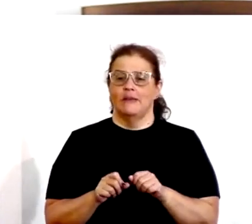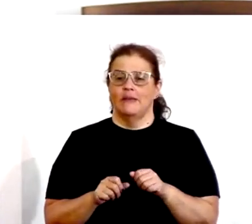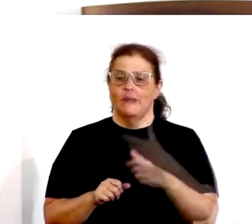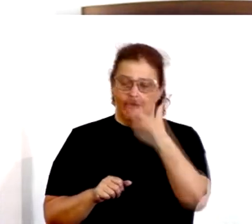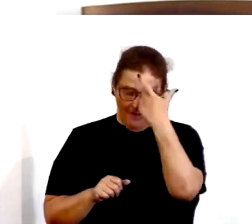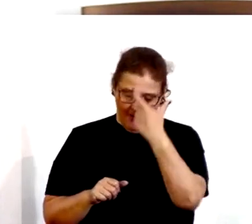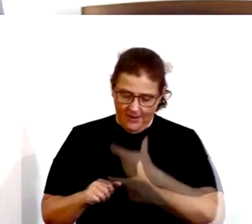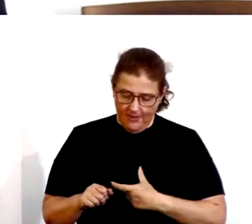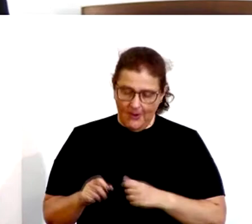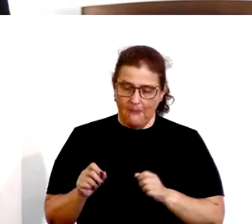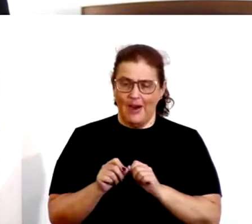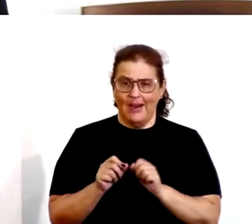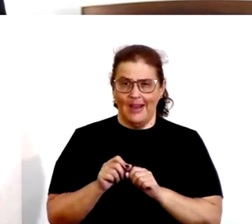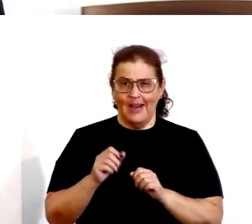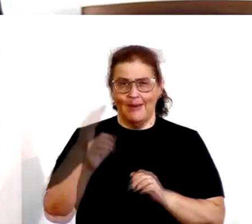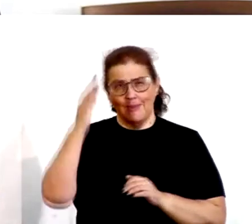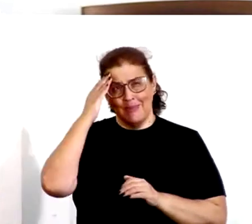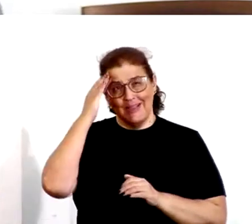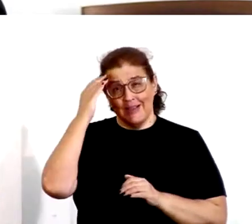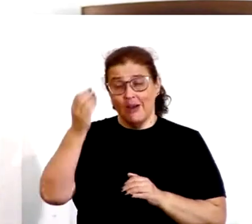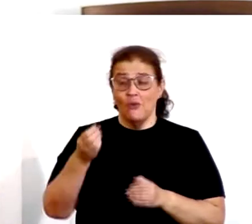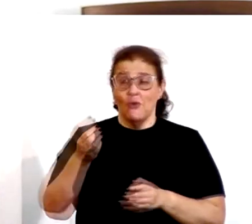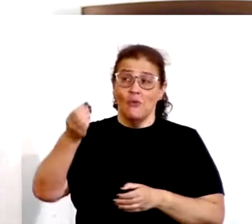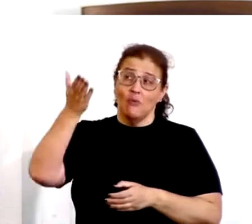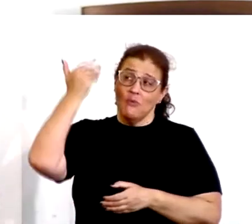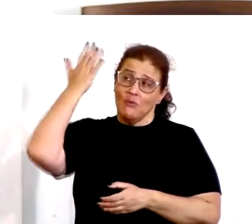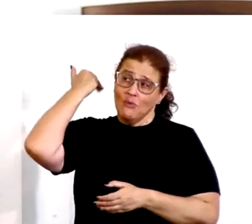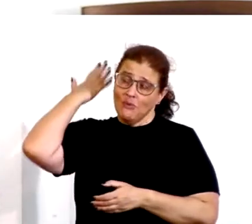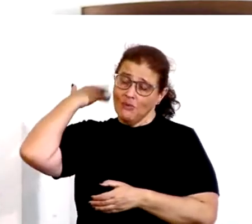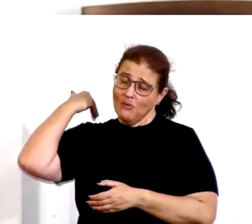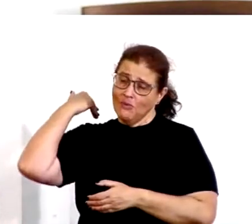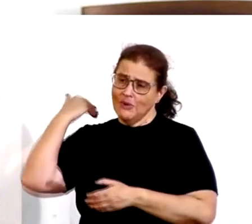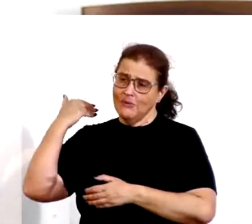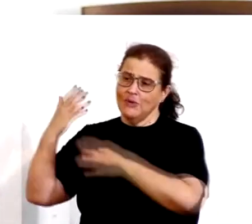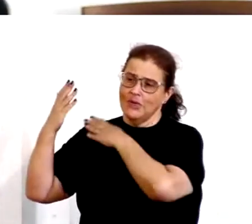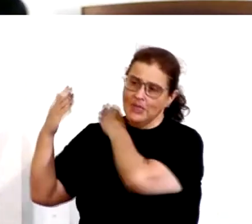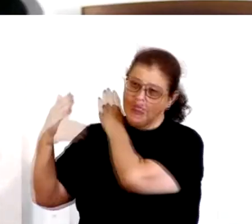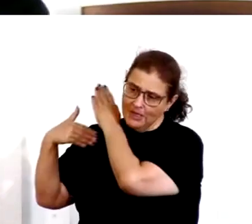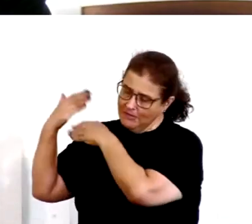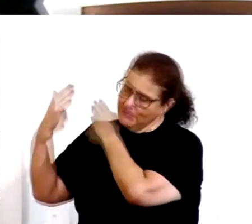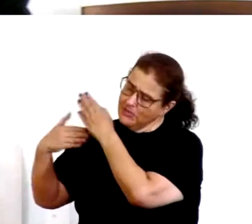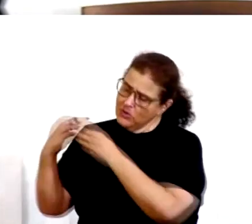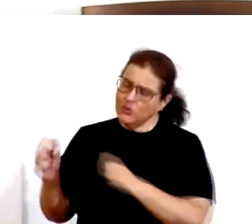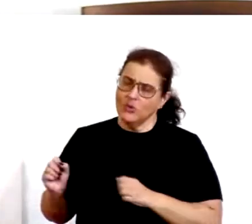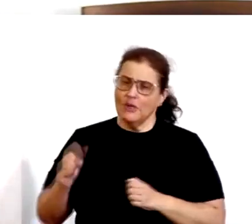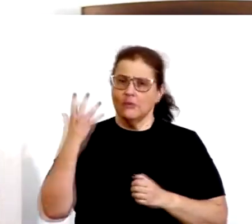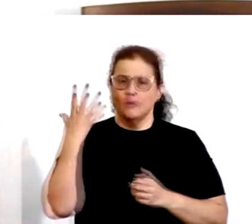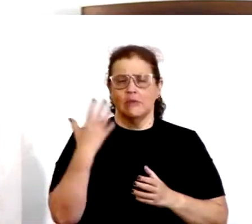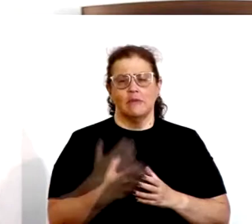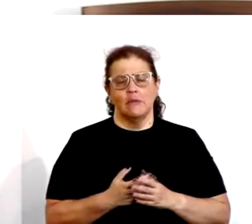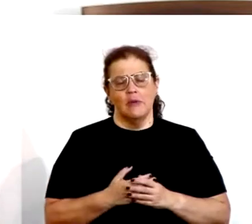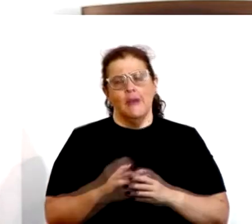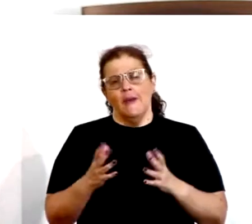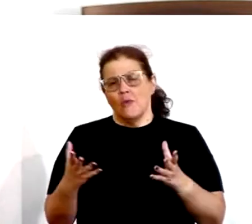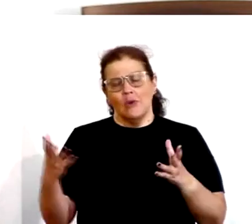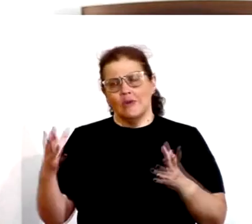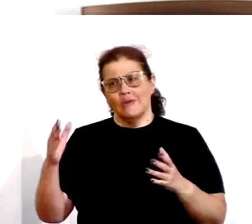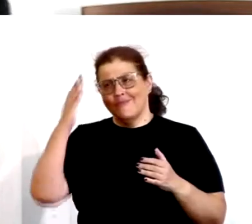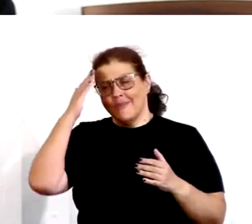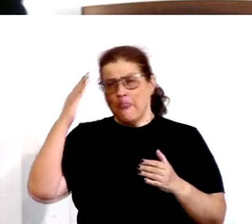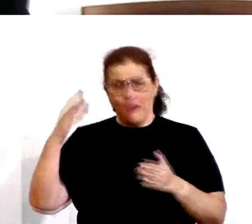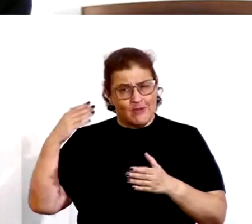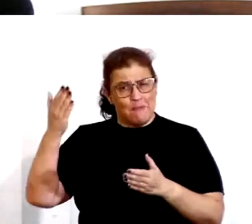o que vivemos até aqui. E quando você faz isso, quais são as conclusões que você tem